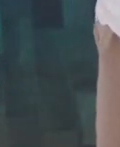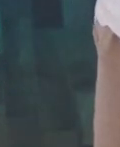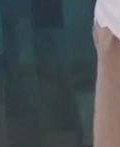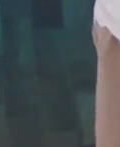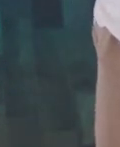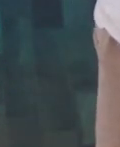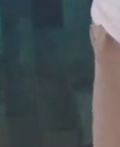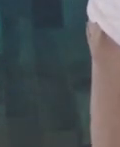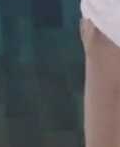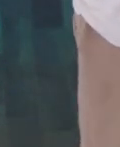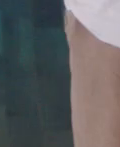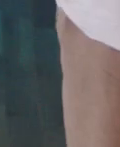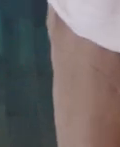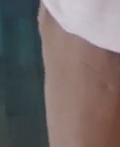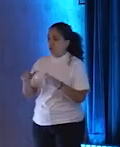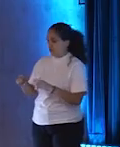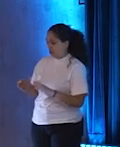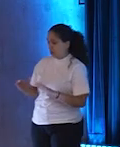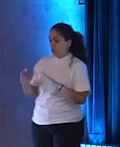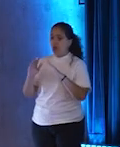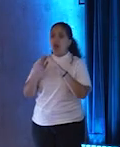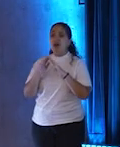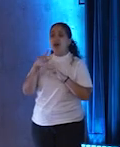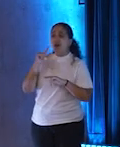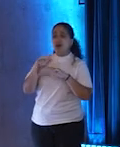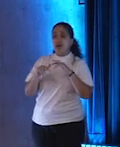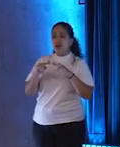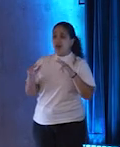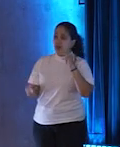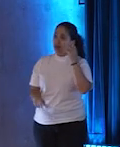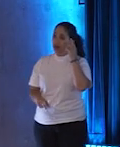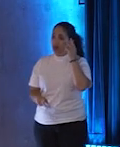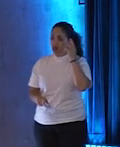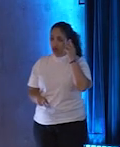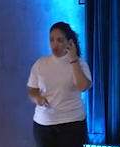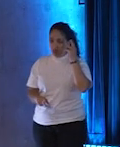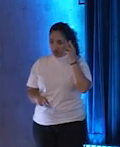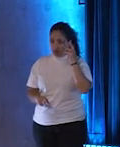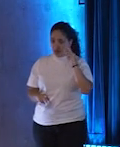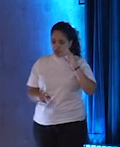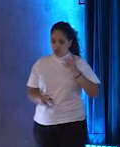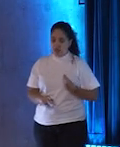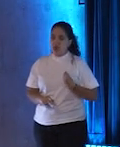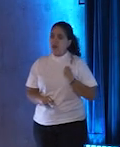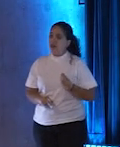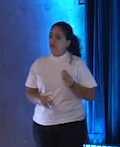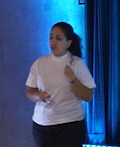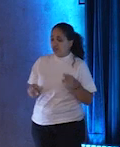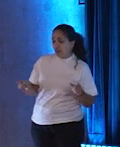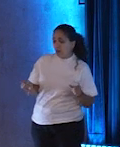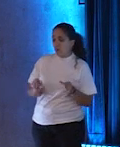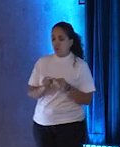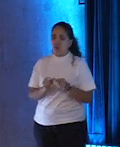Portanto, nos espaços domésticos, o mobiliário paulista, o da habitação paulista, ele era